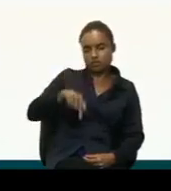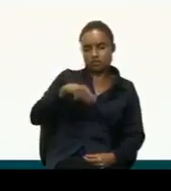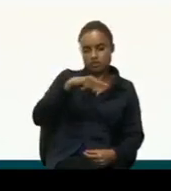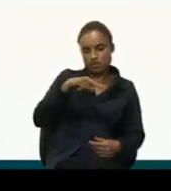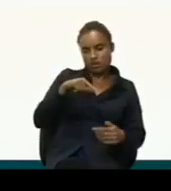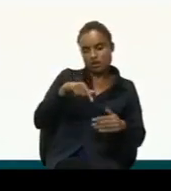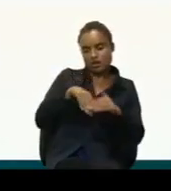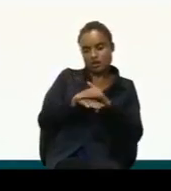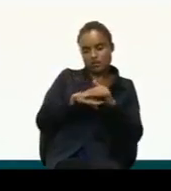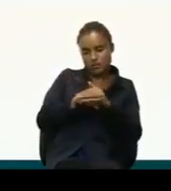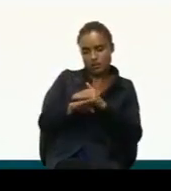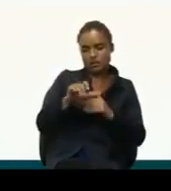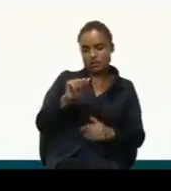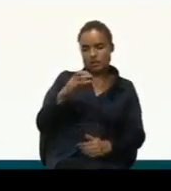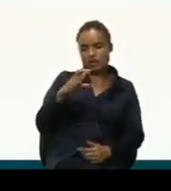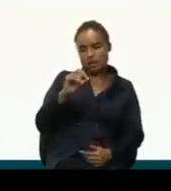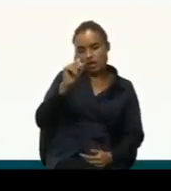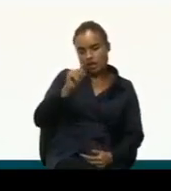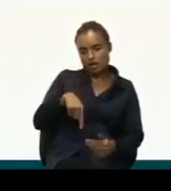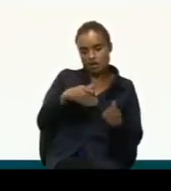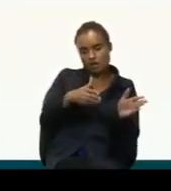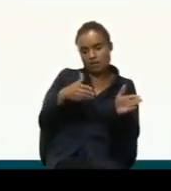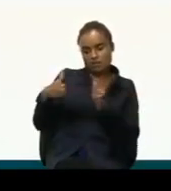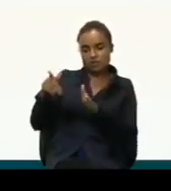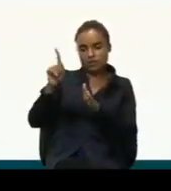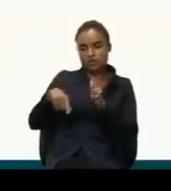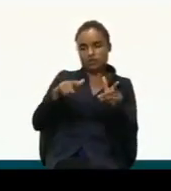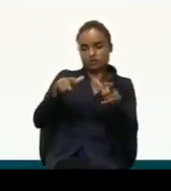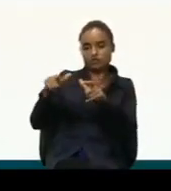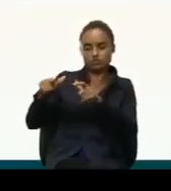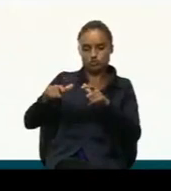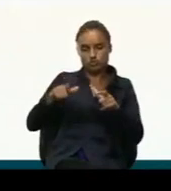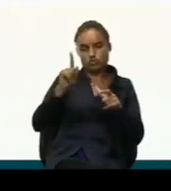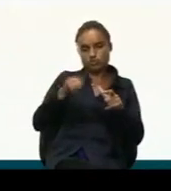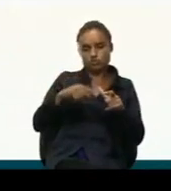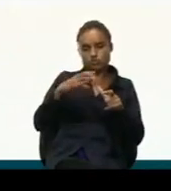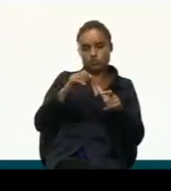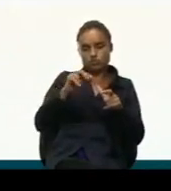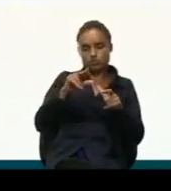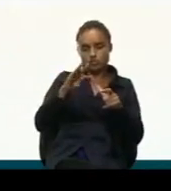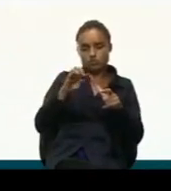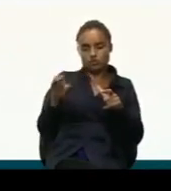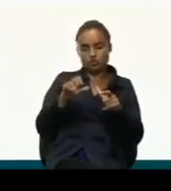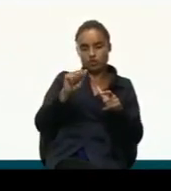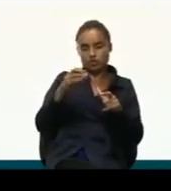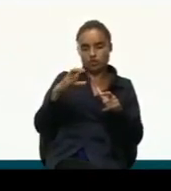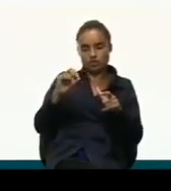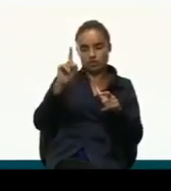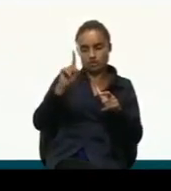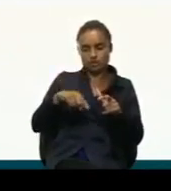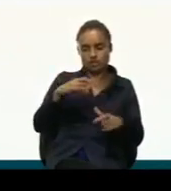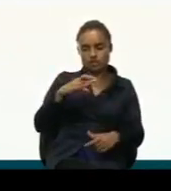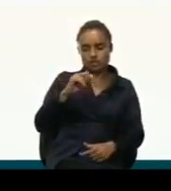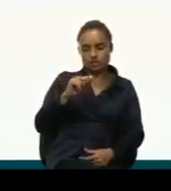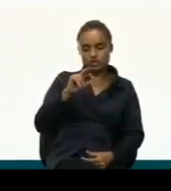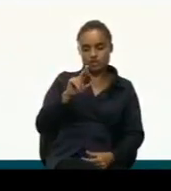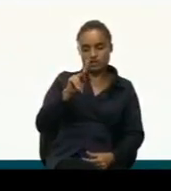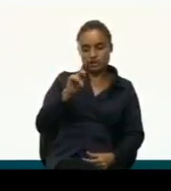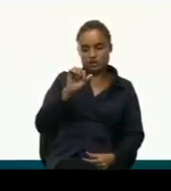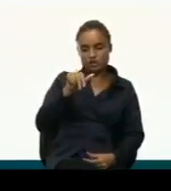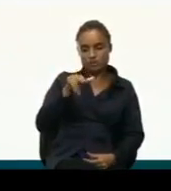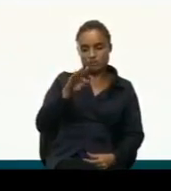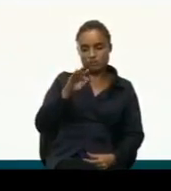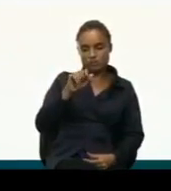de aço aqui. Aqui fica aquele local que o professor mostrou, de corte de aço e carpintaria,